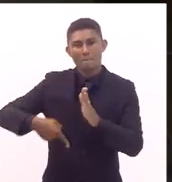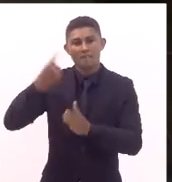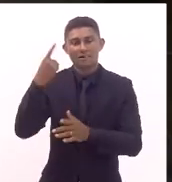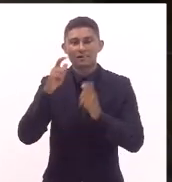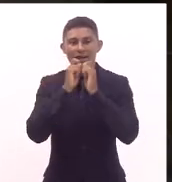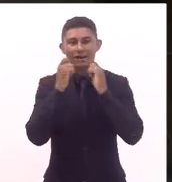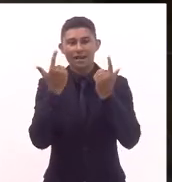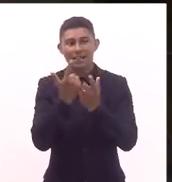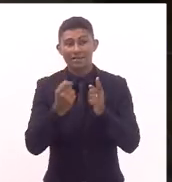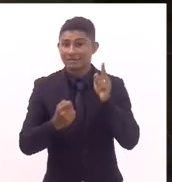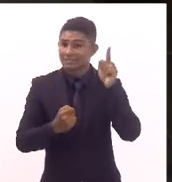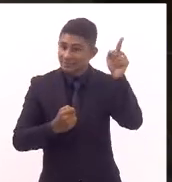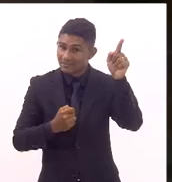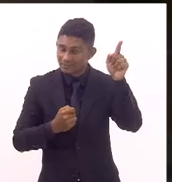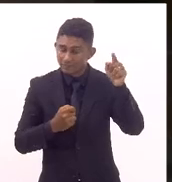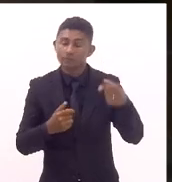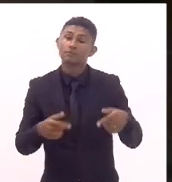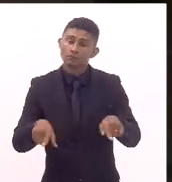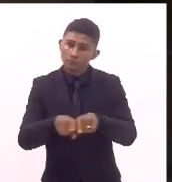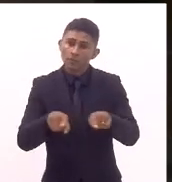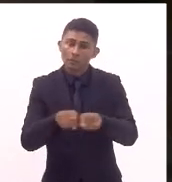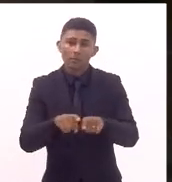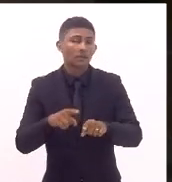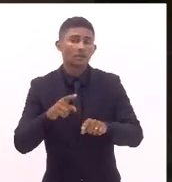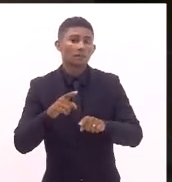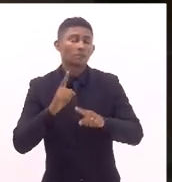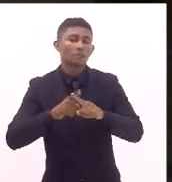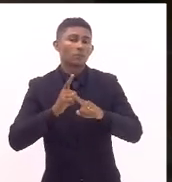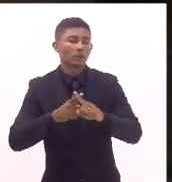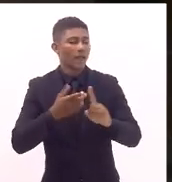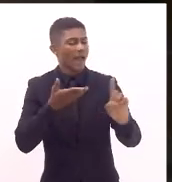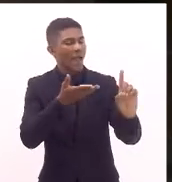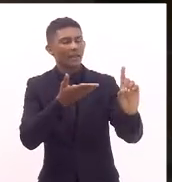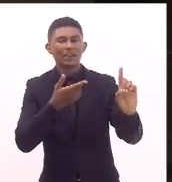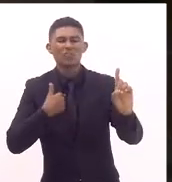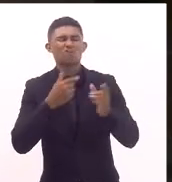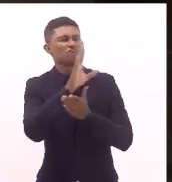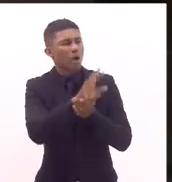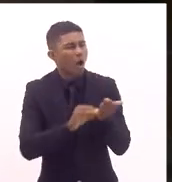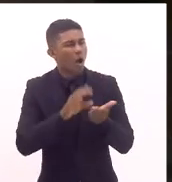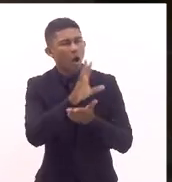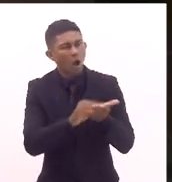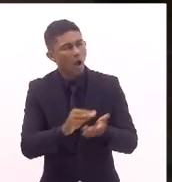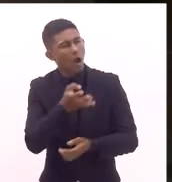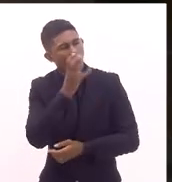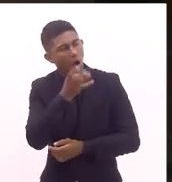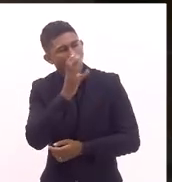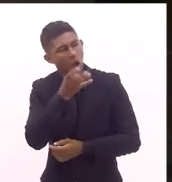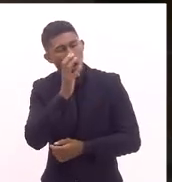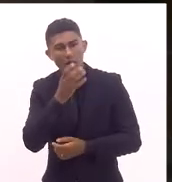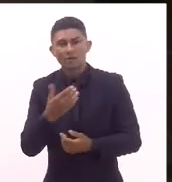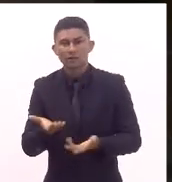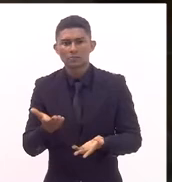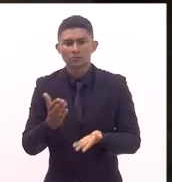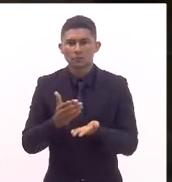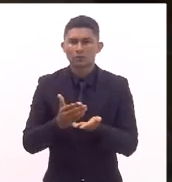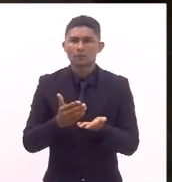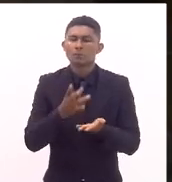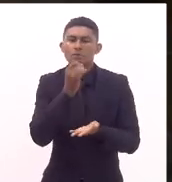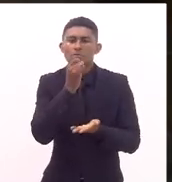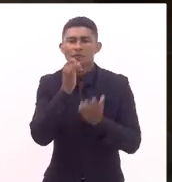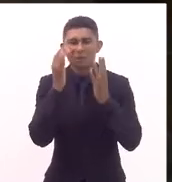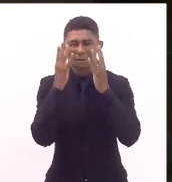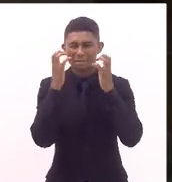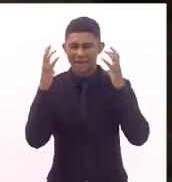no espaço de Benedita né nossos passos vêm de longe né não começou com Jurema Globo Marielle